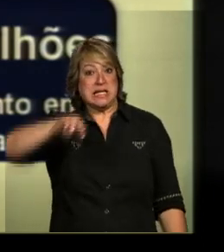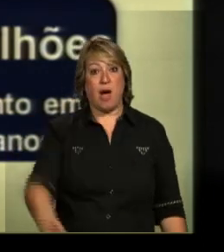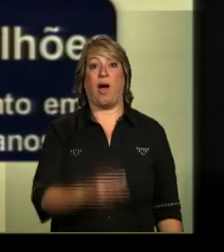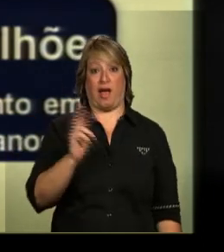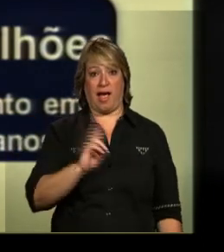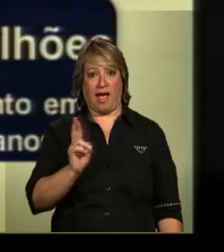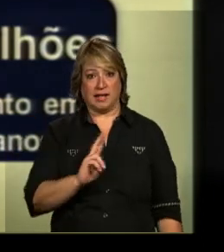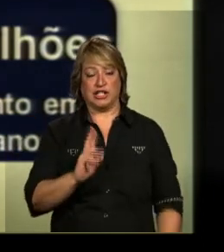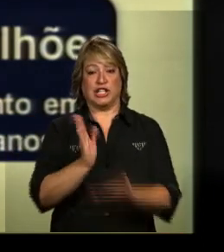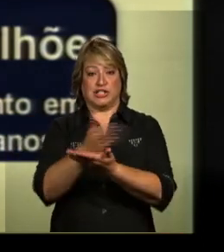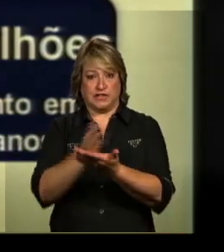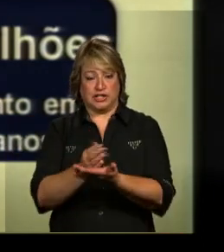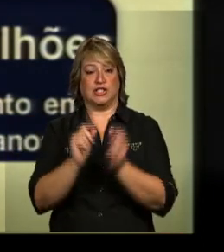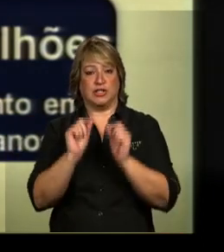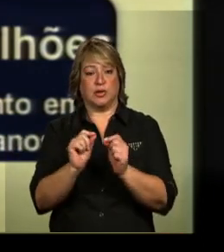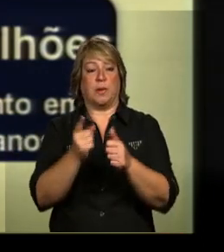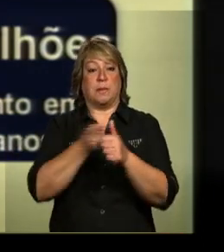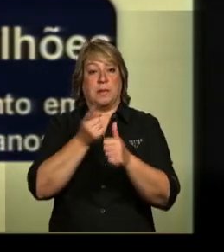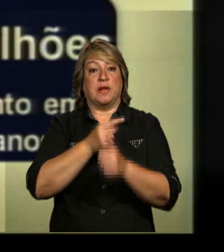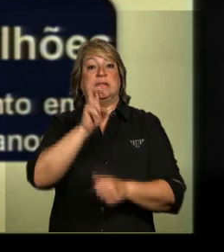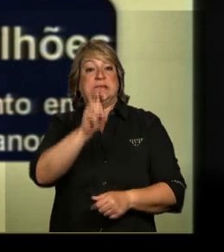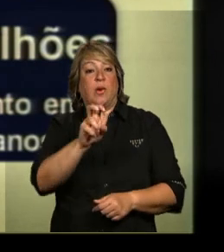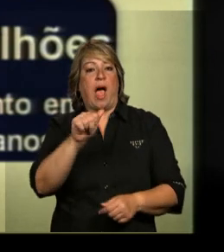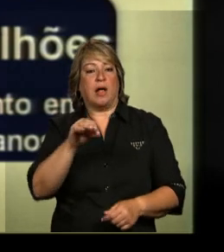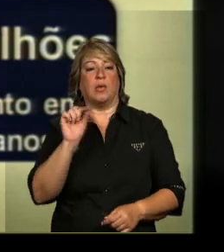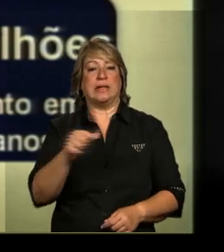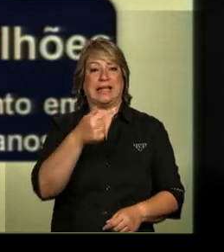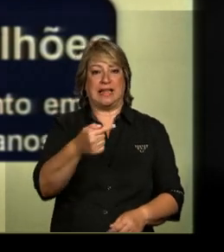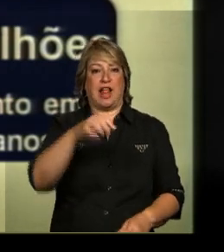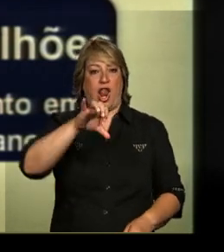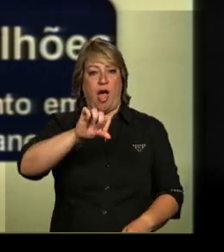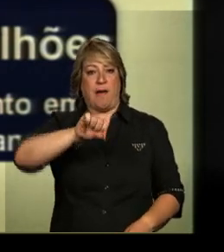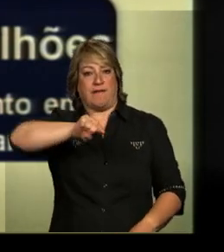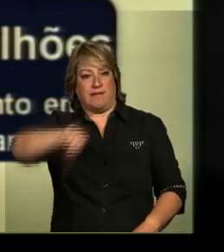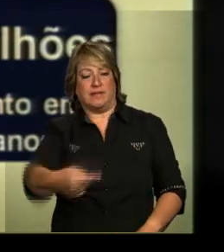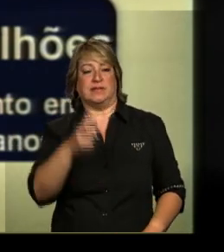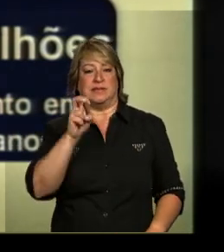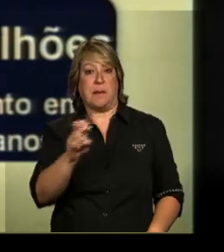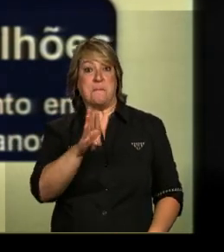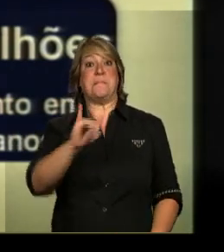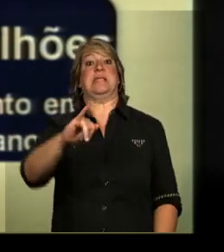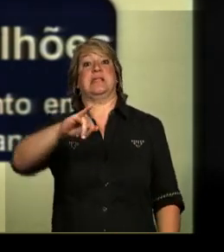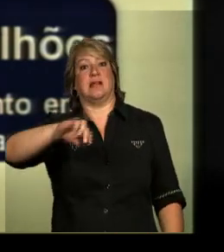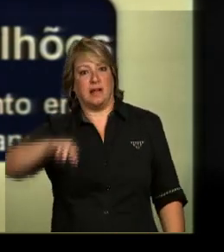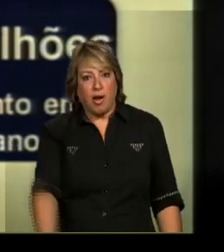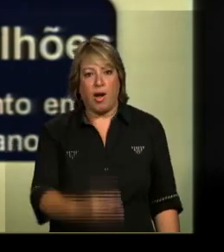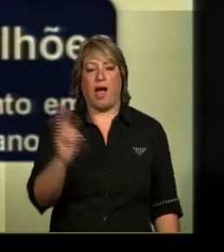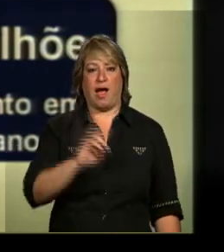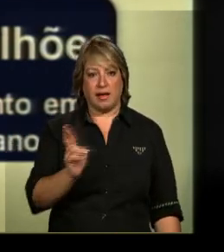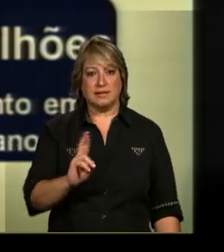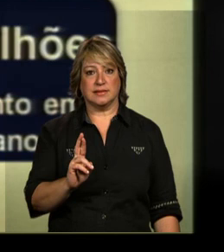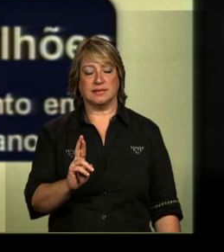de reais se virem nos primeiros cinco anos 79 e meio bilhões de reais e